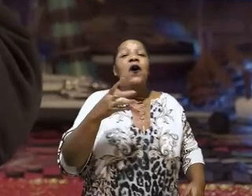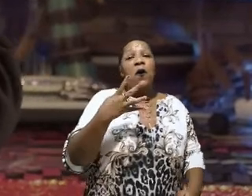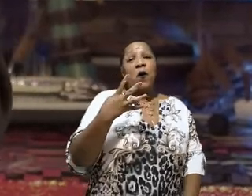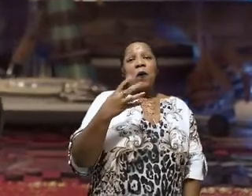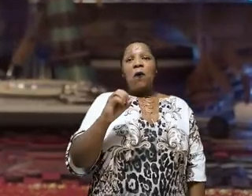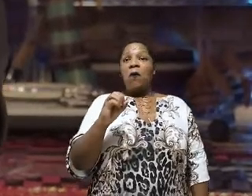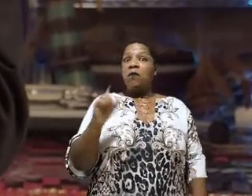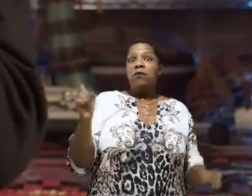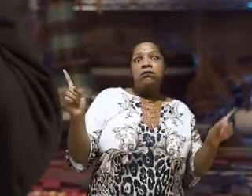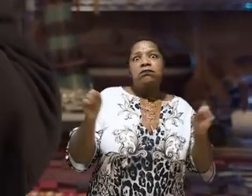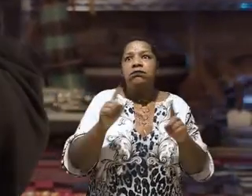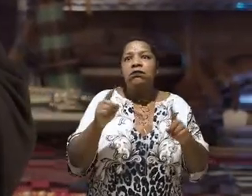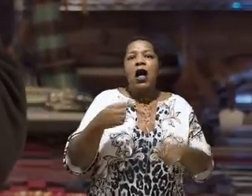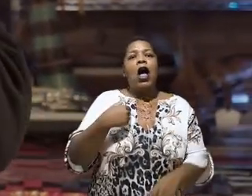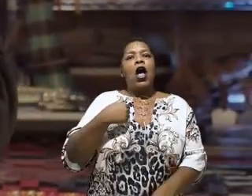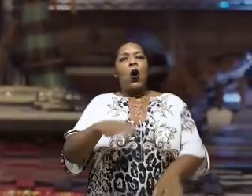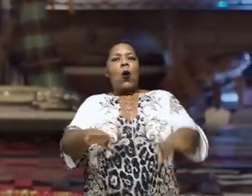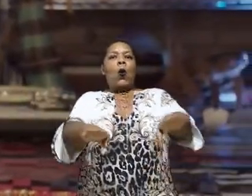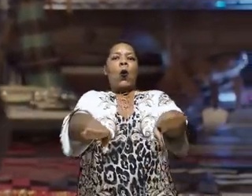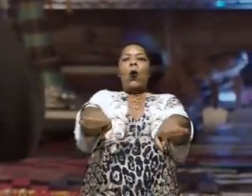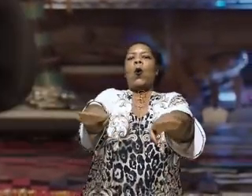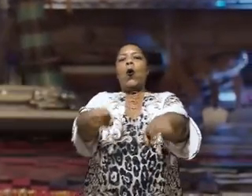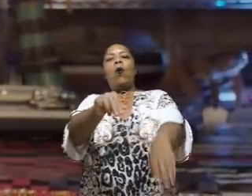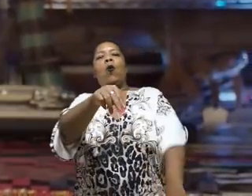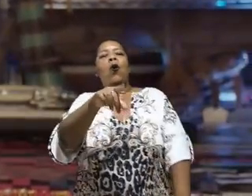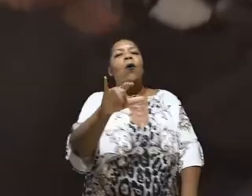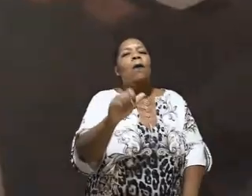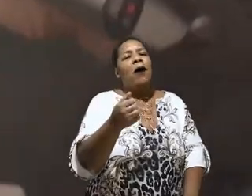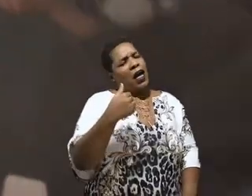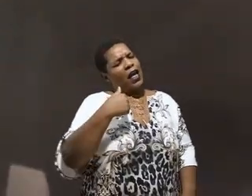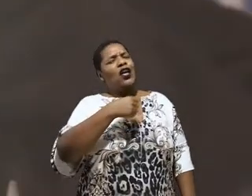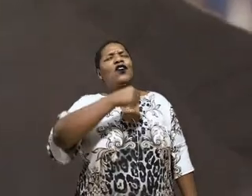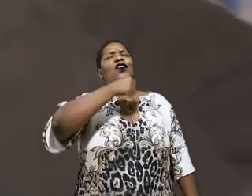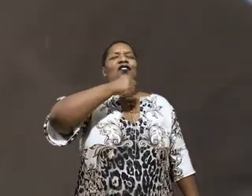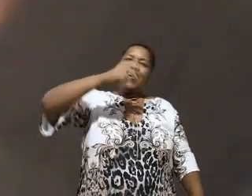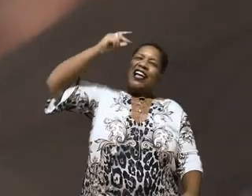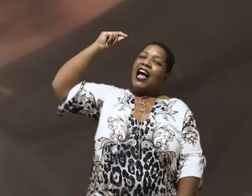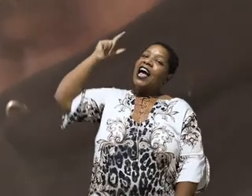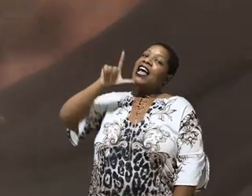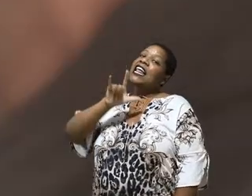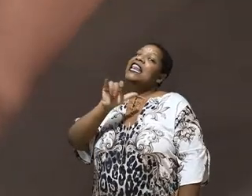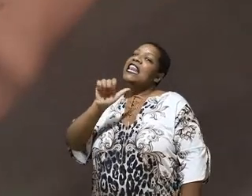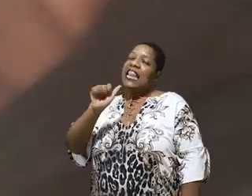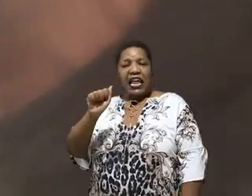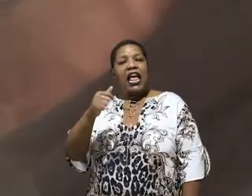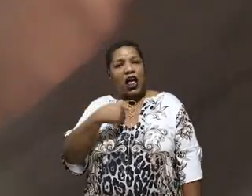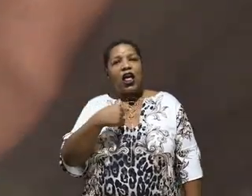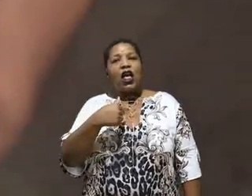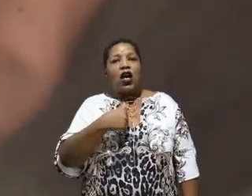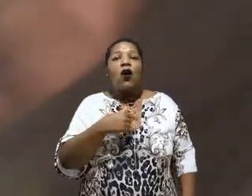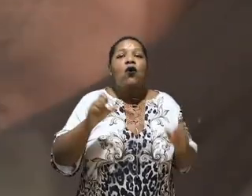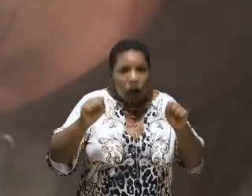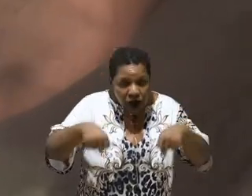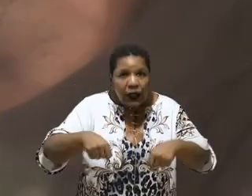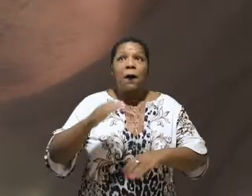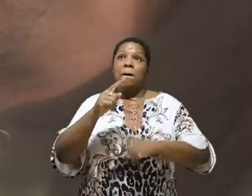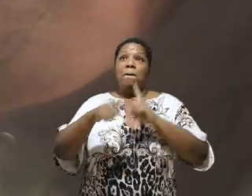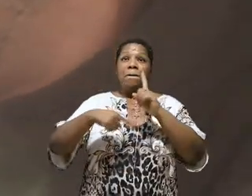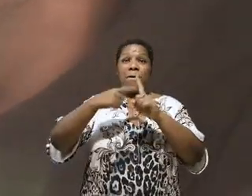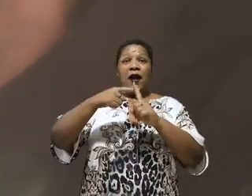o plano e o quarentão não sou burro de AZ o cobria socorrão dentinho sou dona Lia